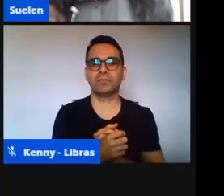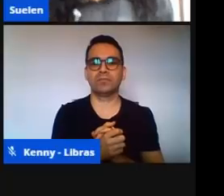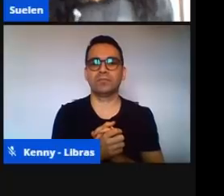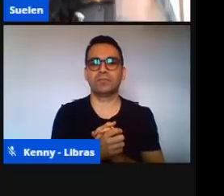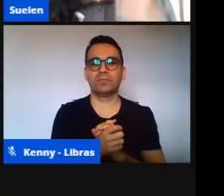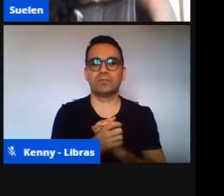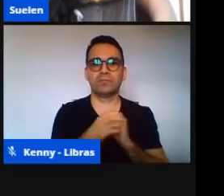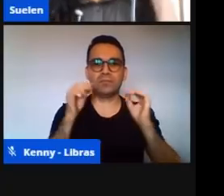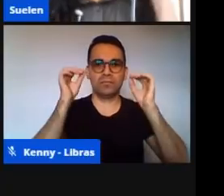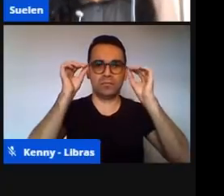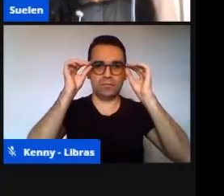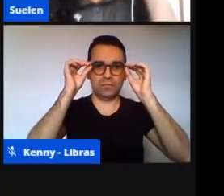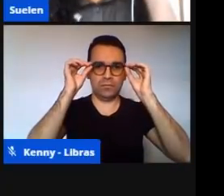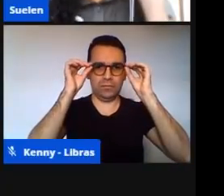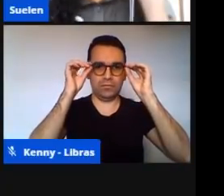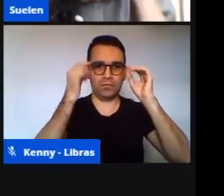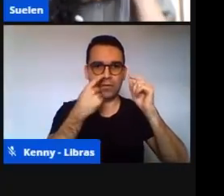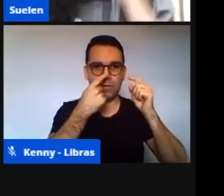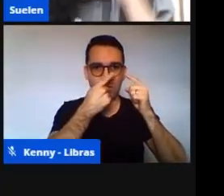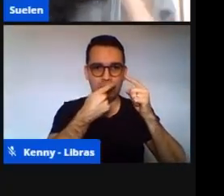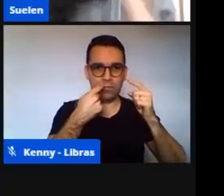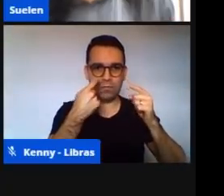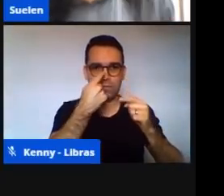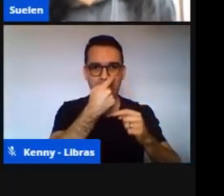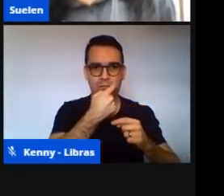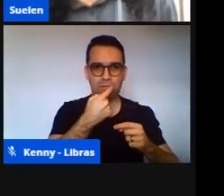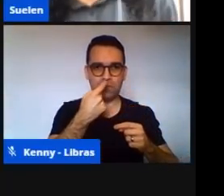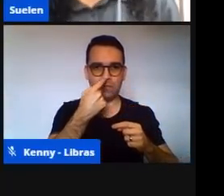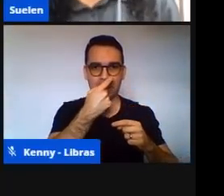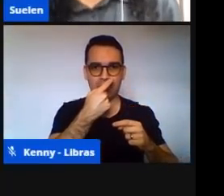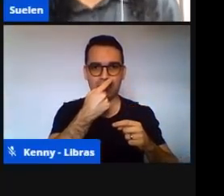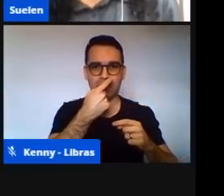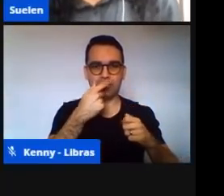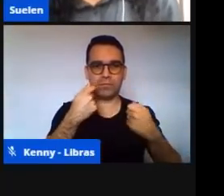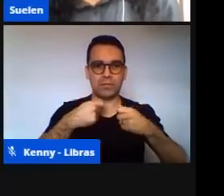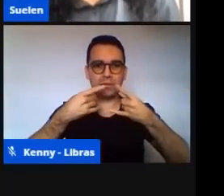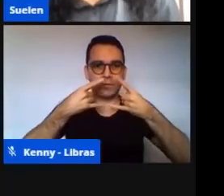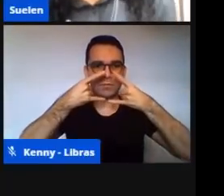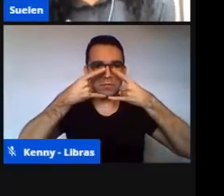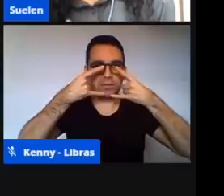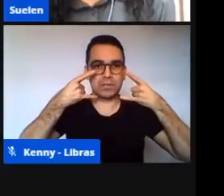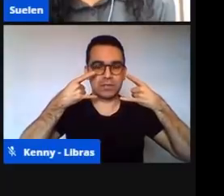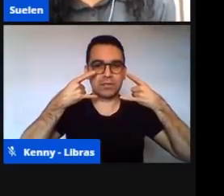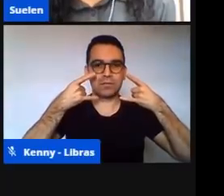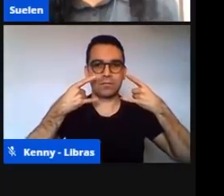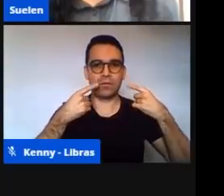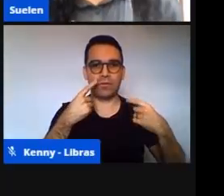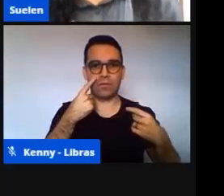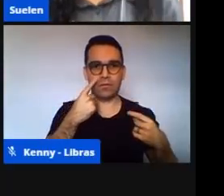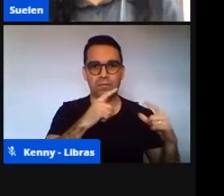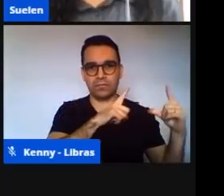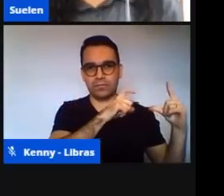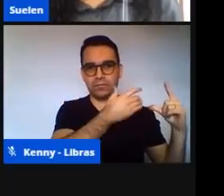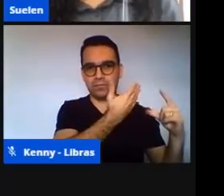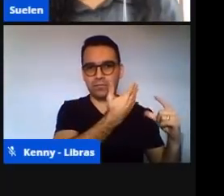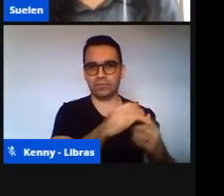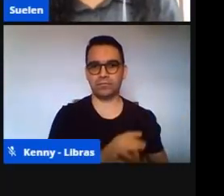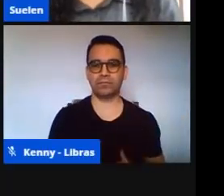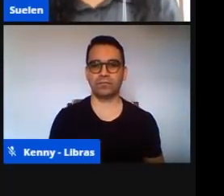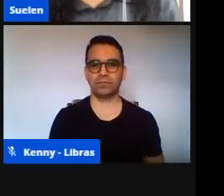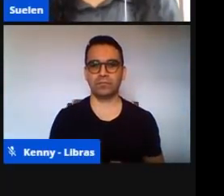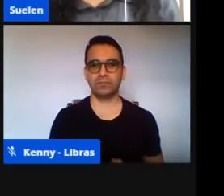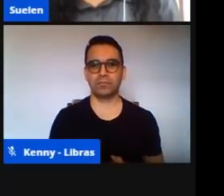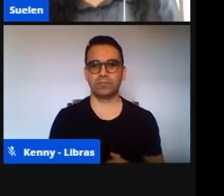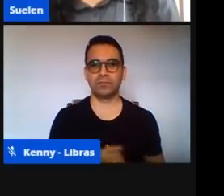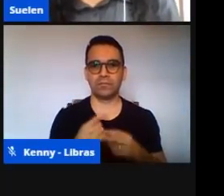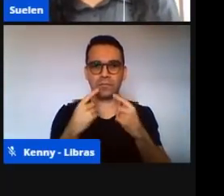o nariz, tá? Nunca tirar a máscara e deixá-lo no queixo, não tocar na parte